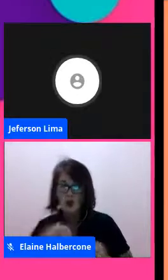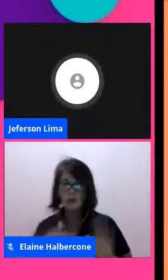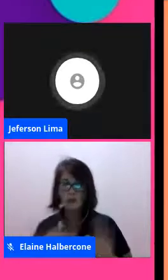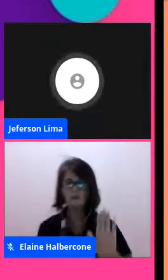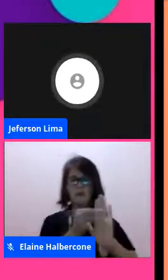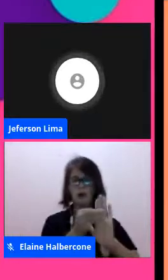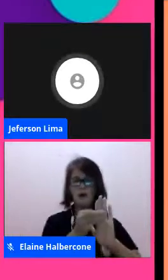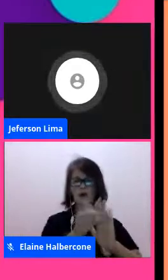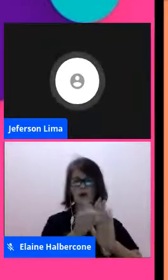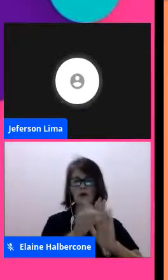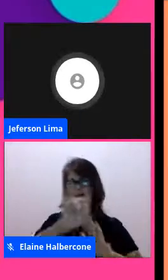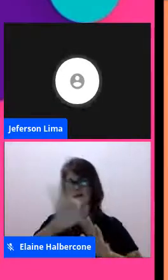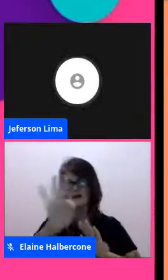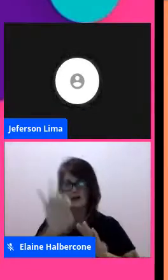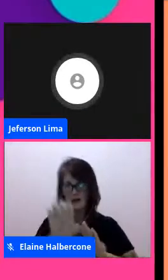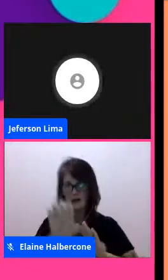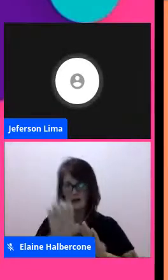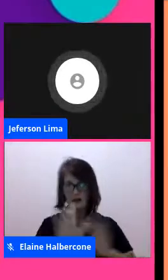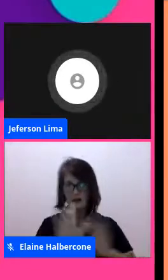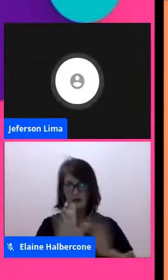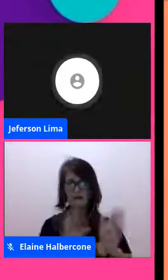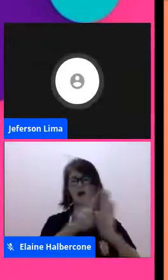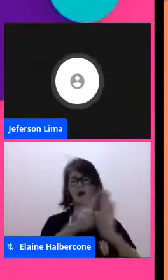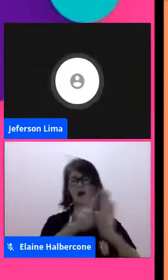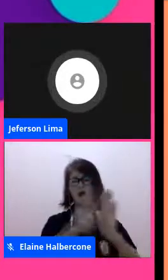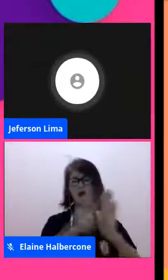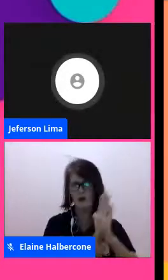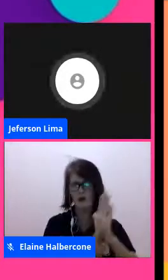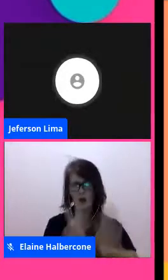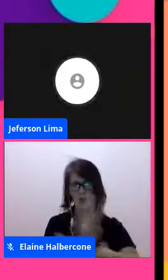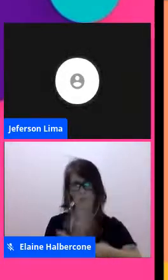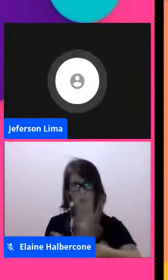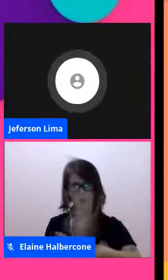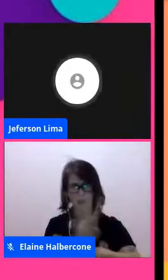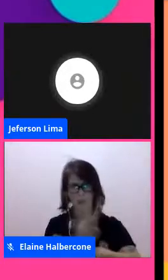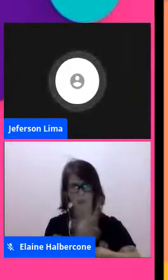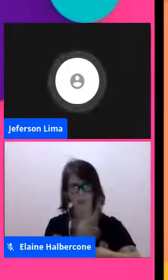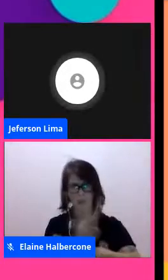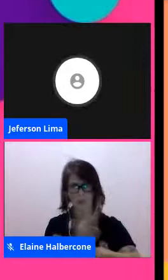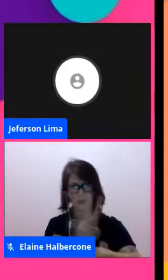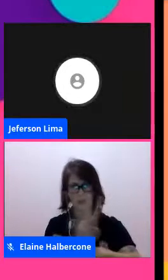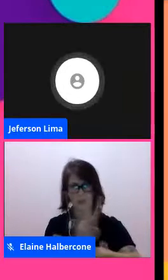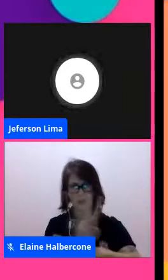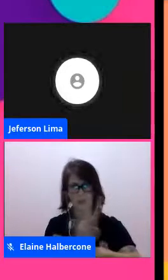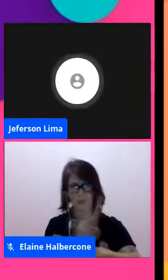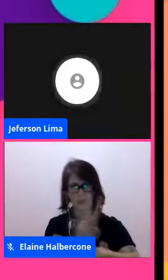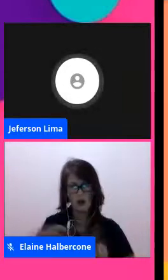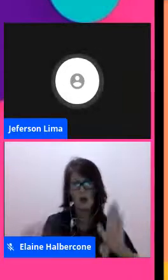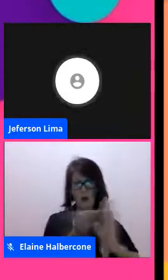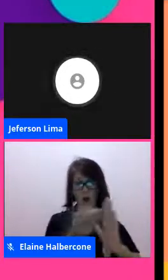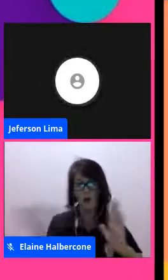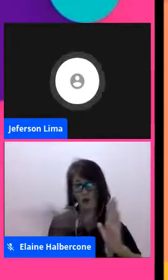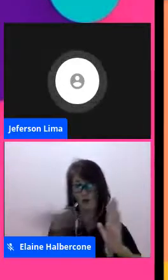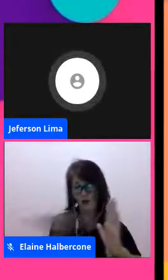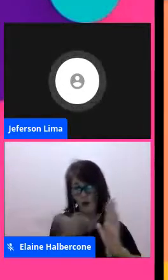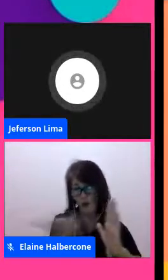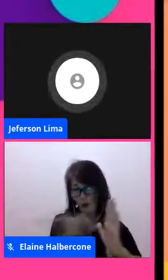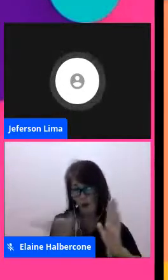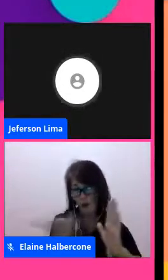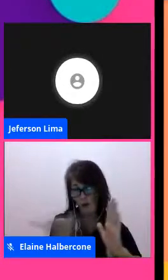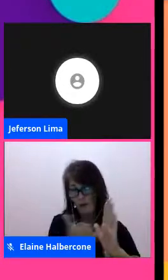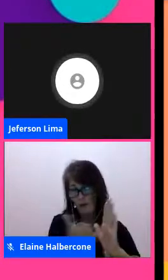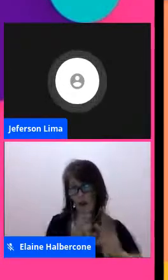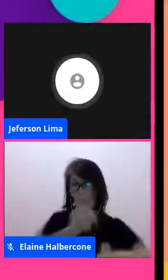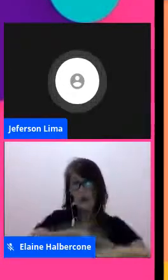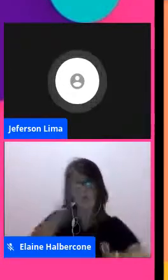ferramentas para fazer machine learning, né? Temos monitoramento de performance, né? Um banco de dados, e até bom de lembrar aqui, que é em tempo